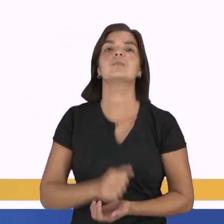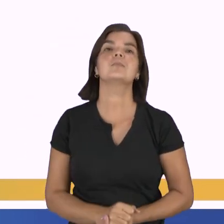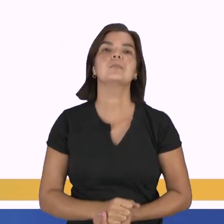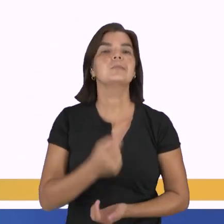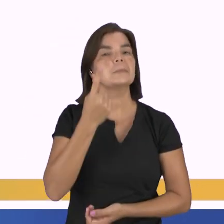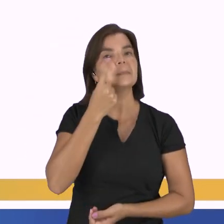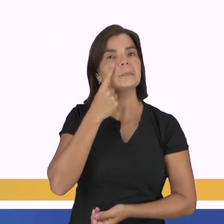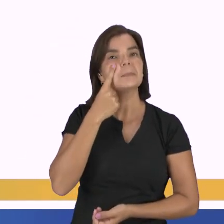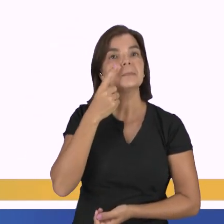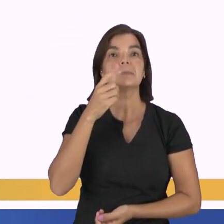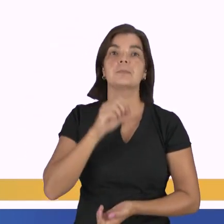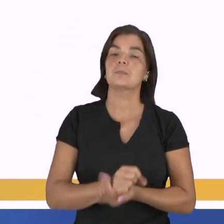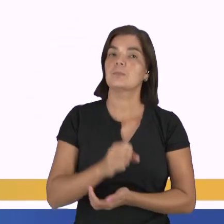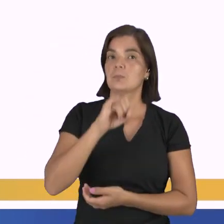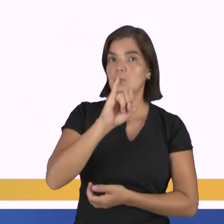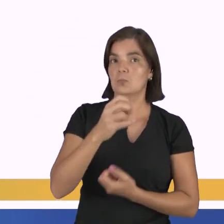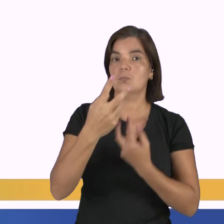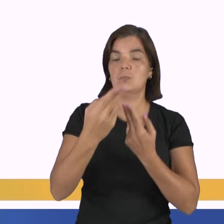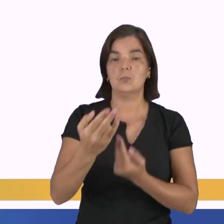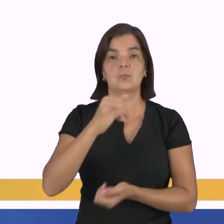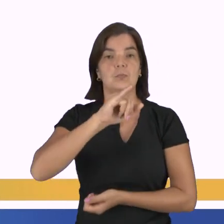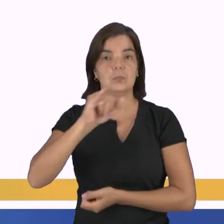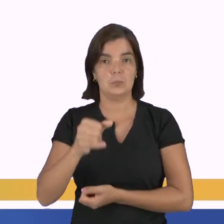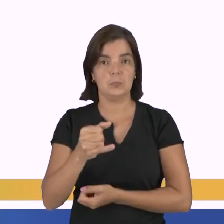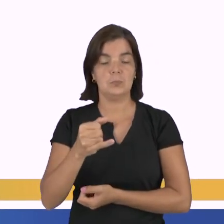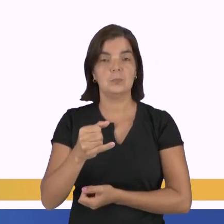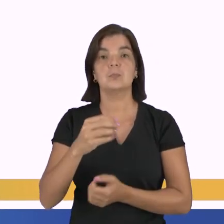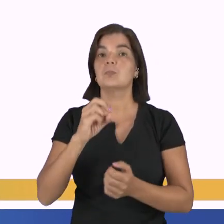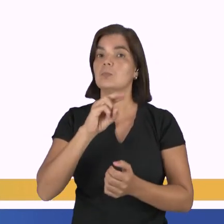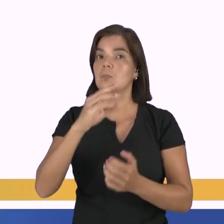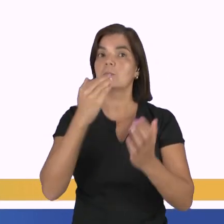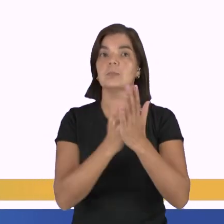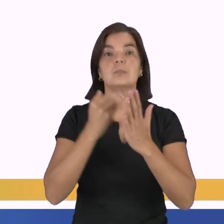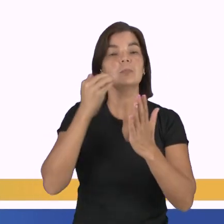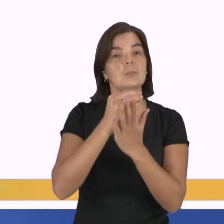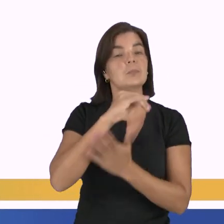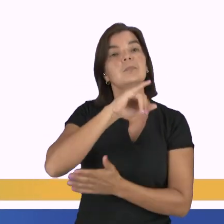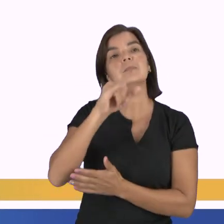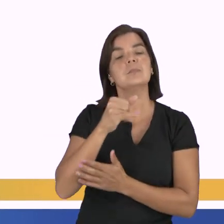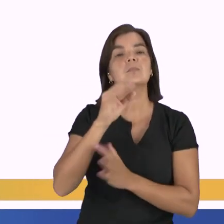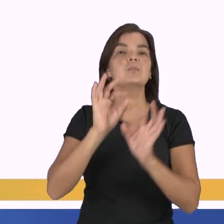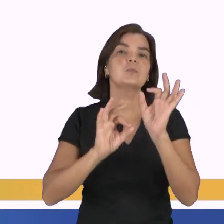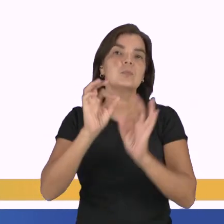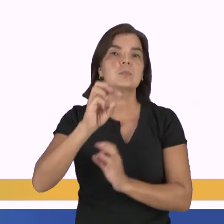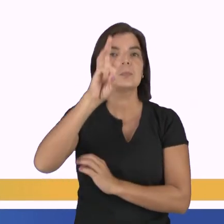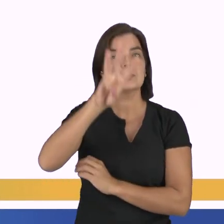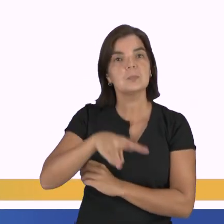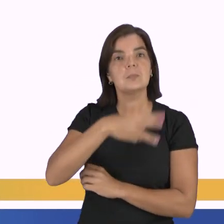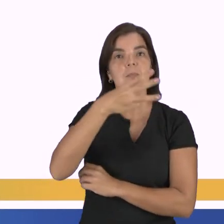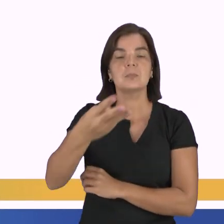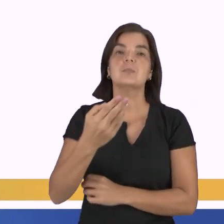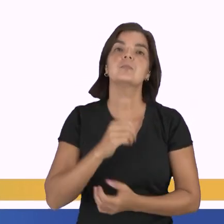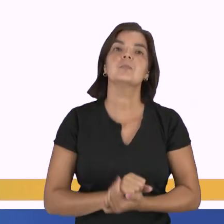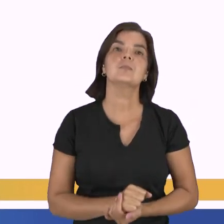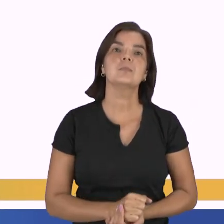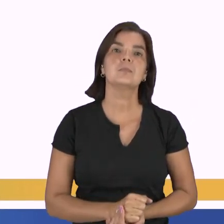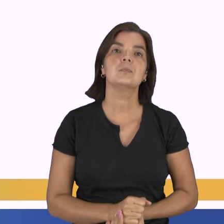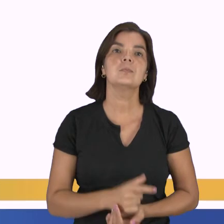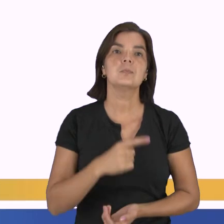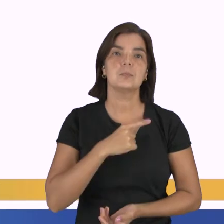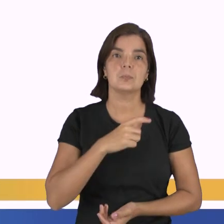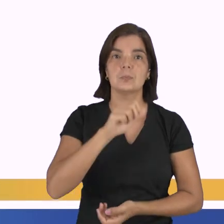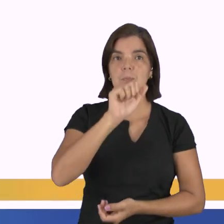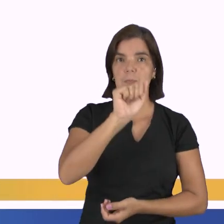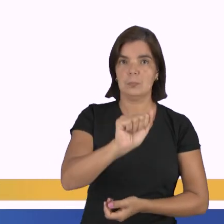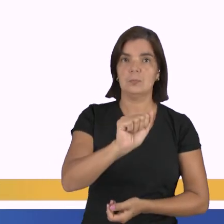coluna observa que o ih pode ser igual a j ou e pode ser maior que o J em relação à formação da Matriz tipo aqui ó é o